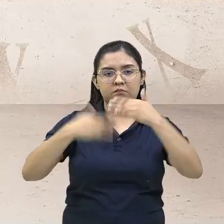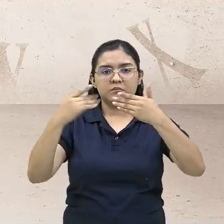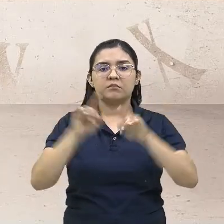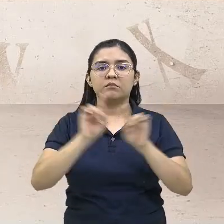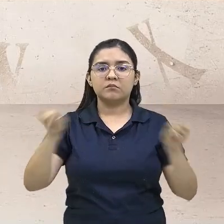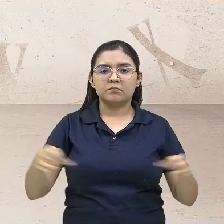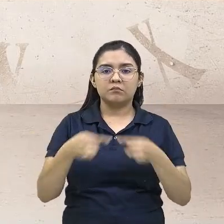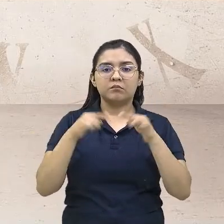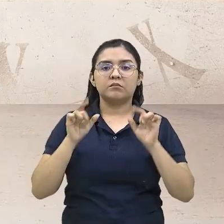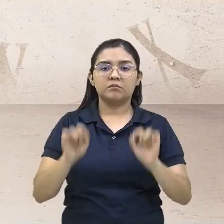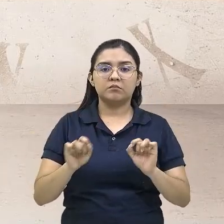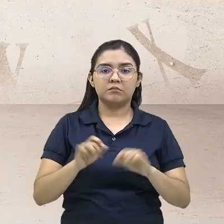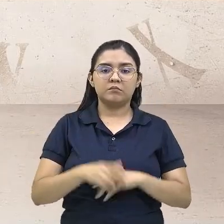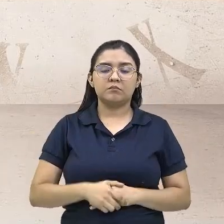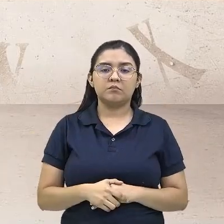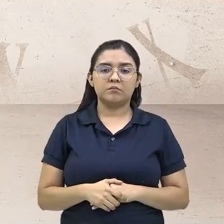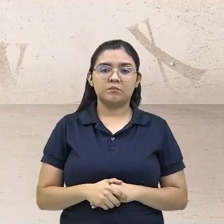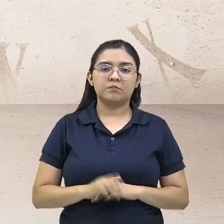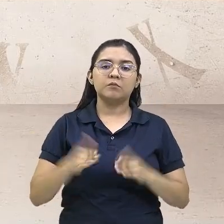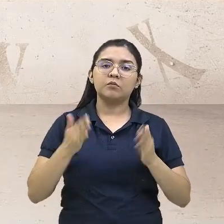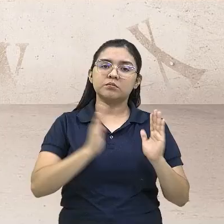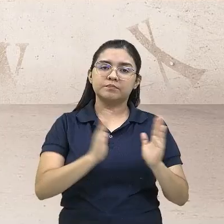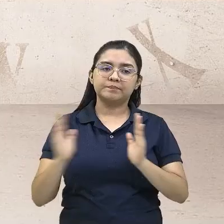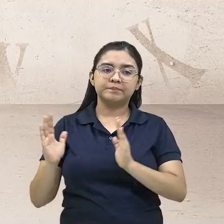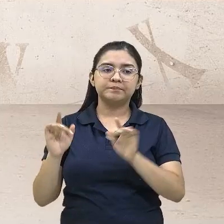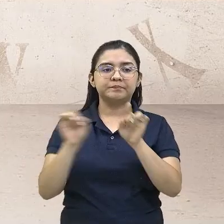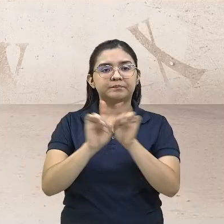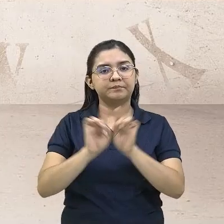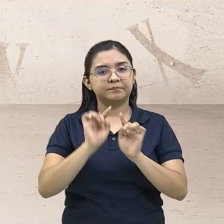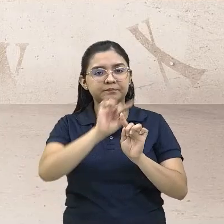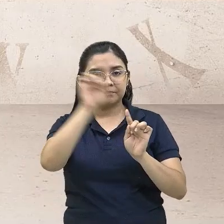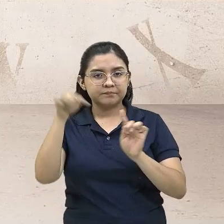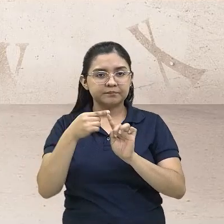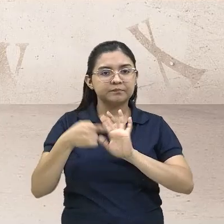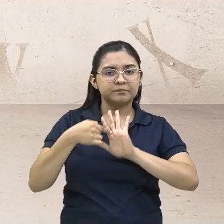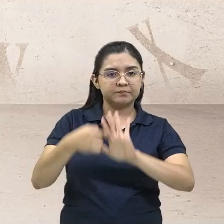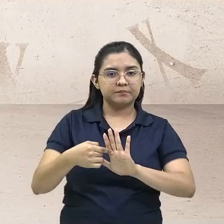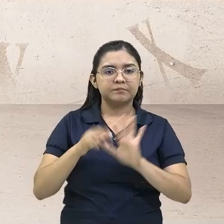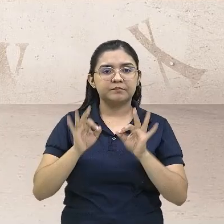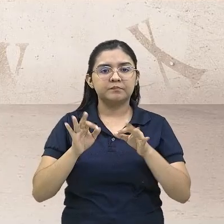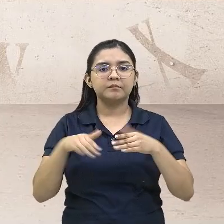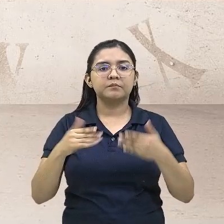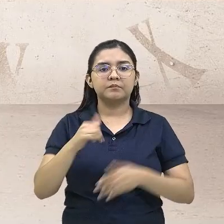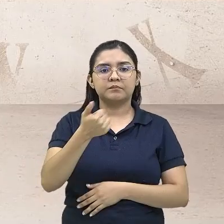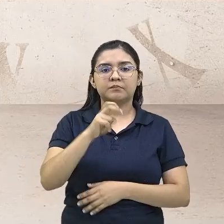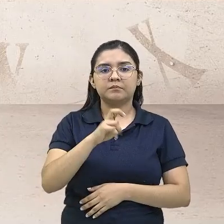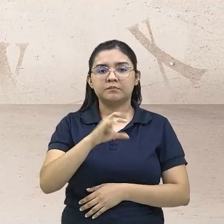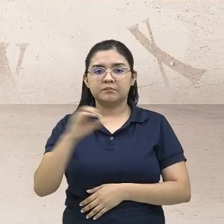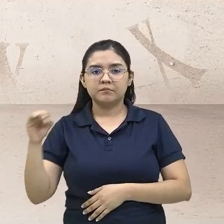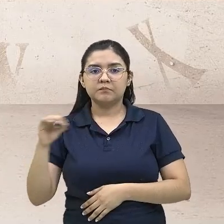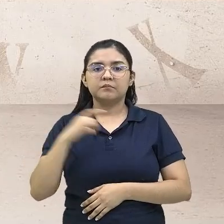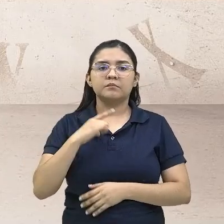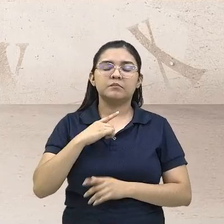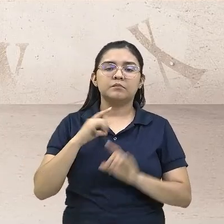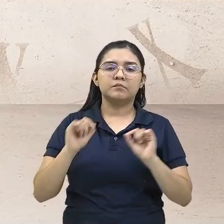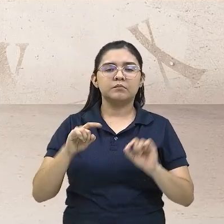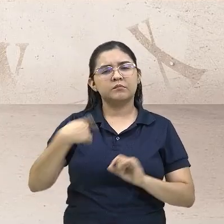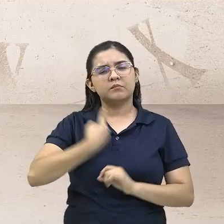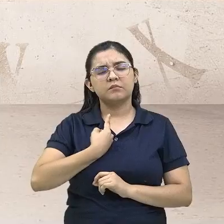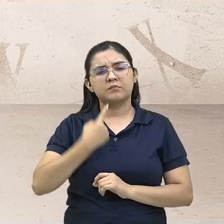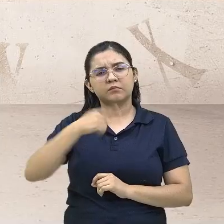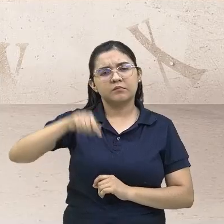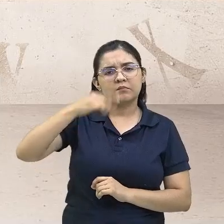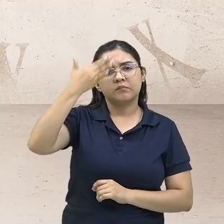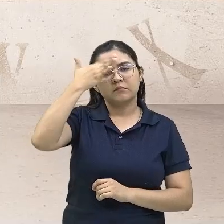com essas etapas, né, esses ciclos que nós colocamos aí. Em 1500, né? Isso, para você ter